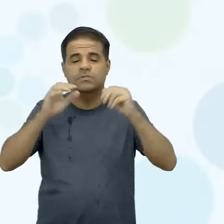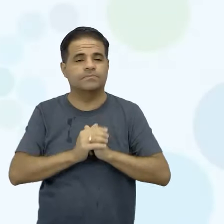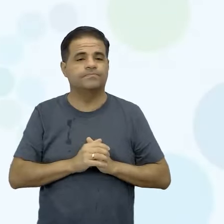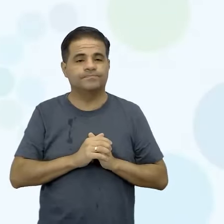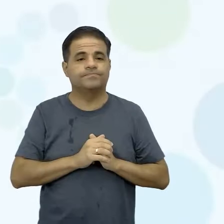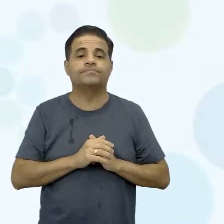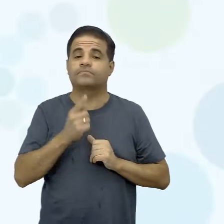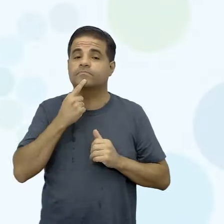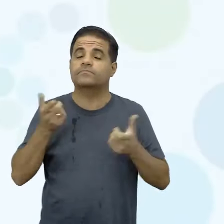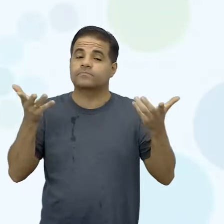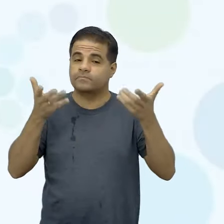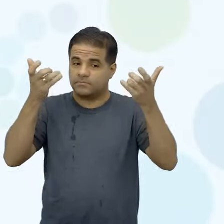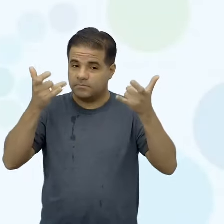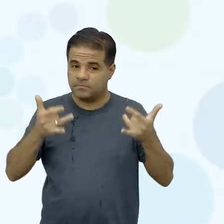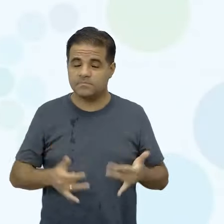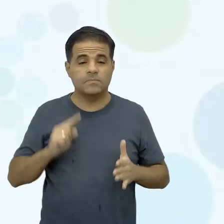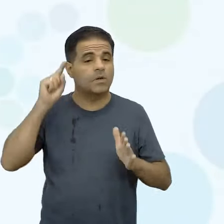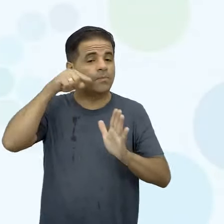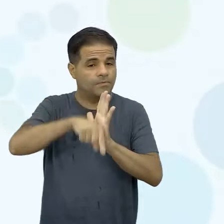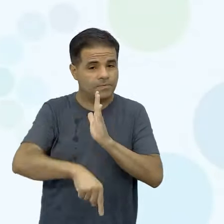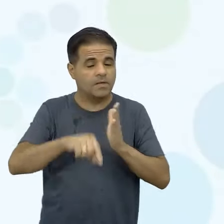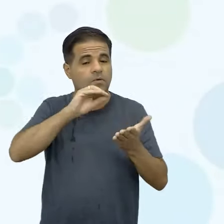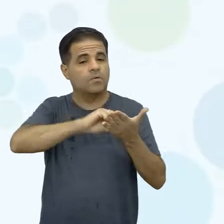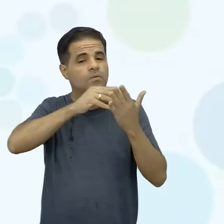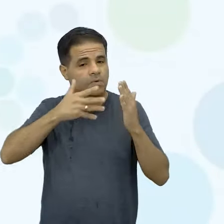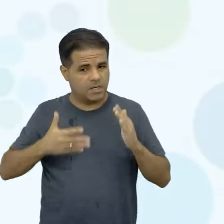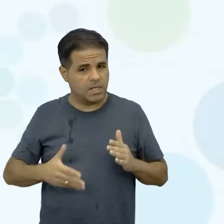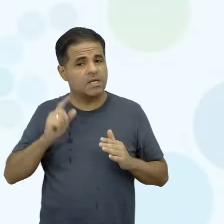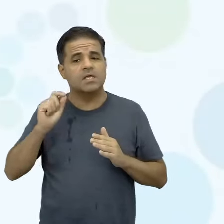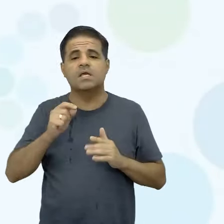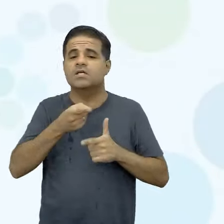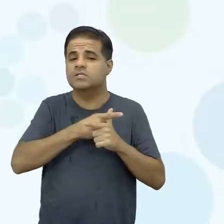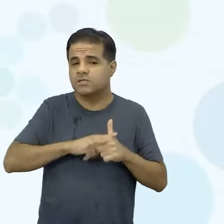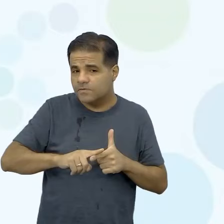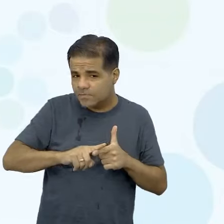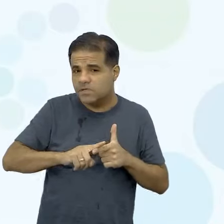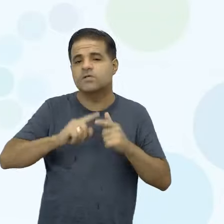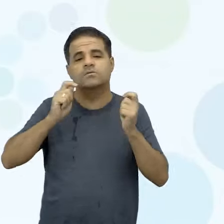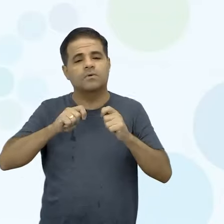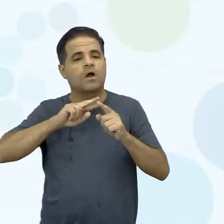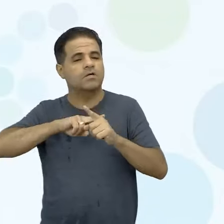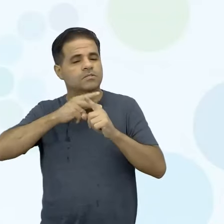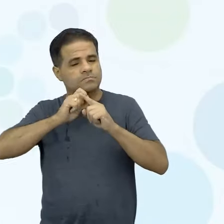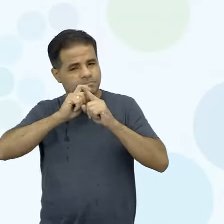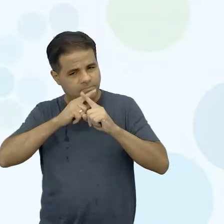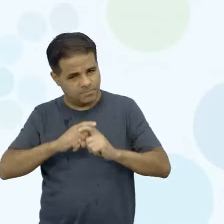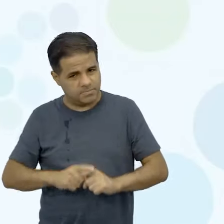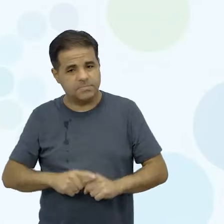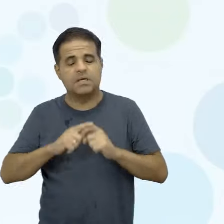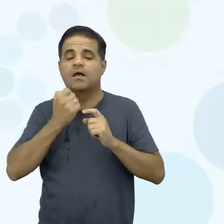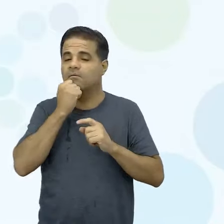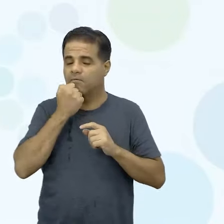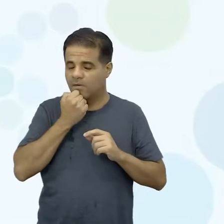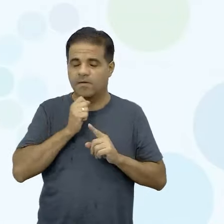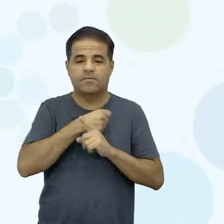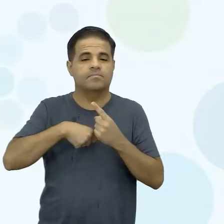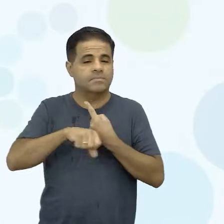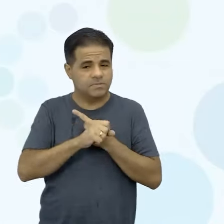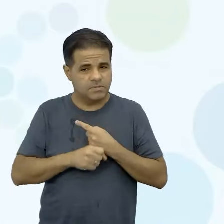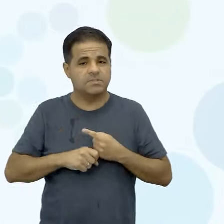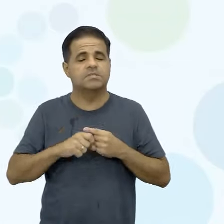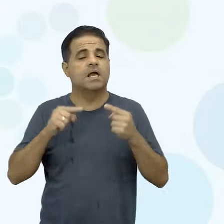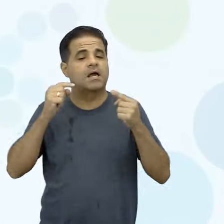a gente vai falar hoje sobre o aprofundamento curricular Quem Divide e Multiplica, de Ciências Humanas e Sociais